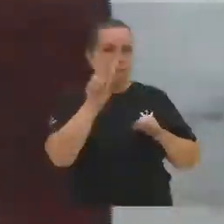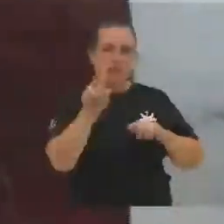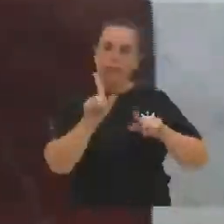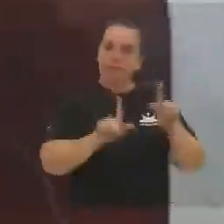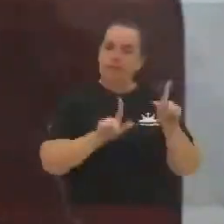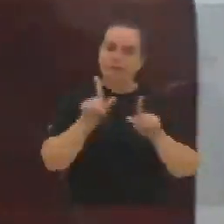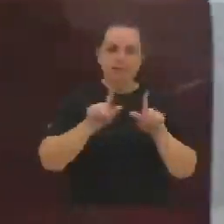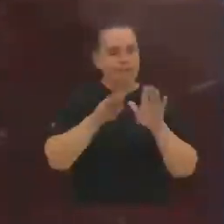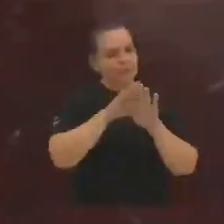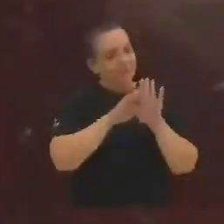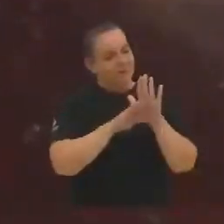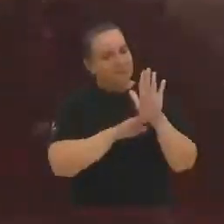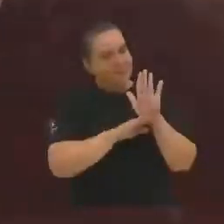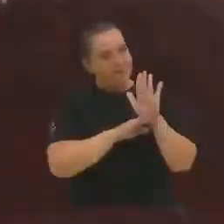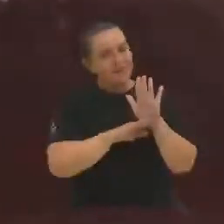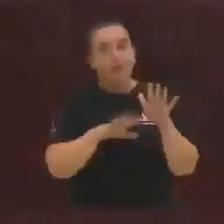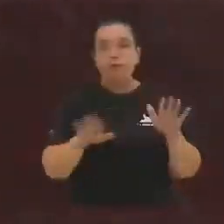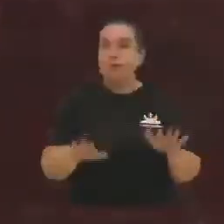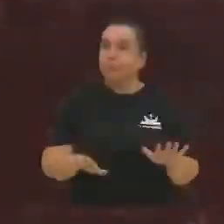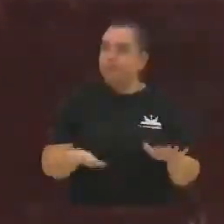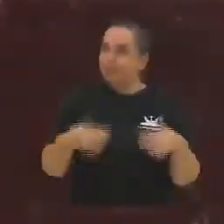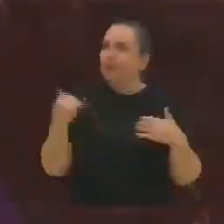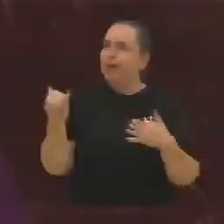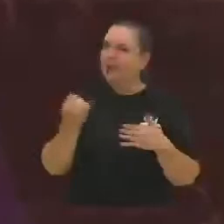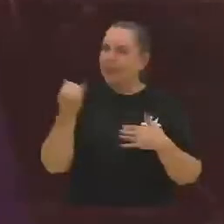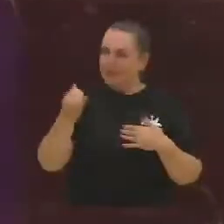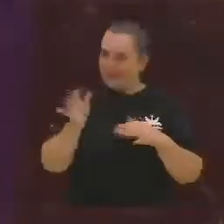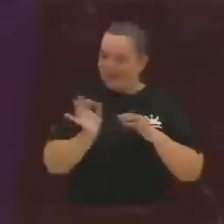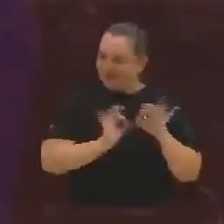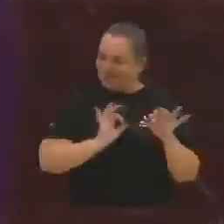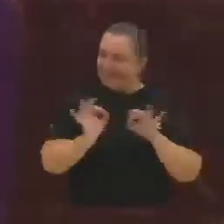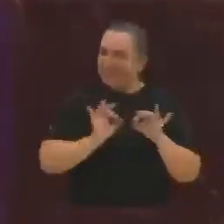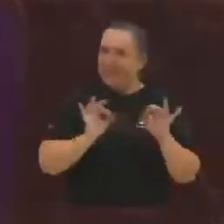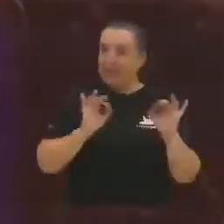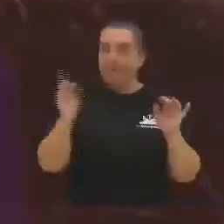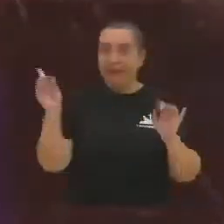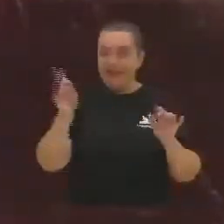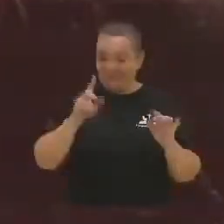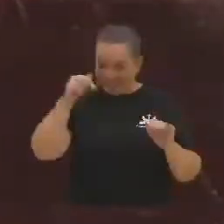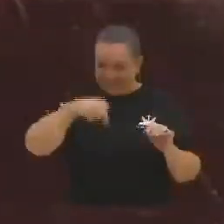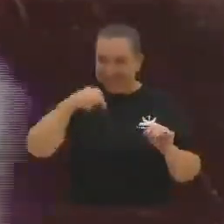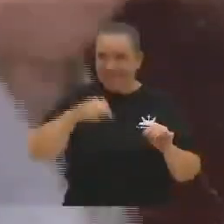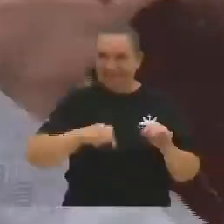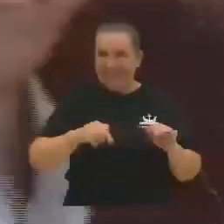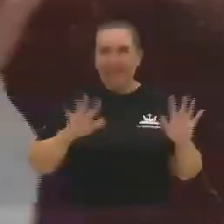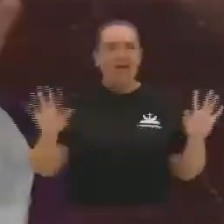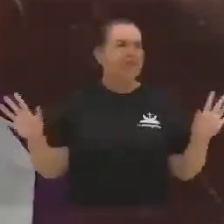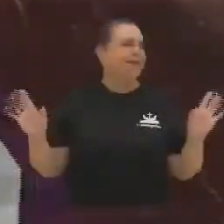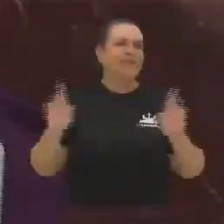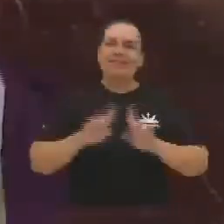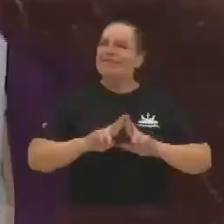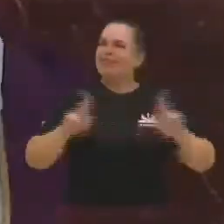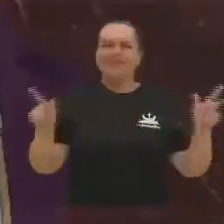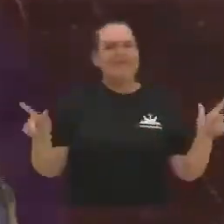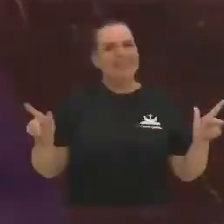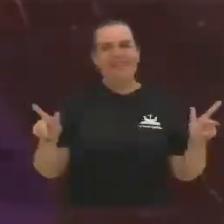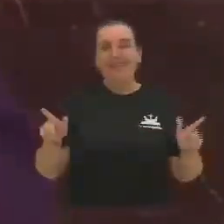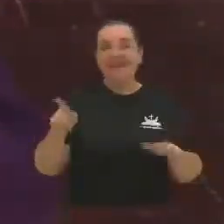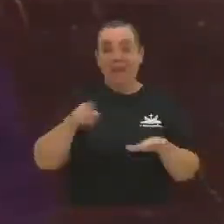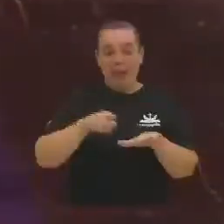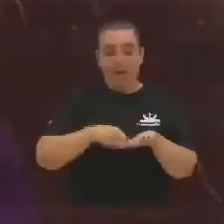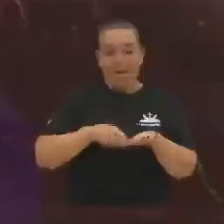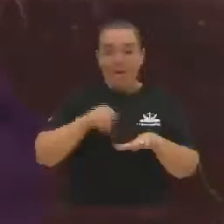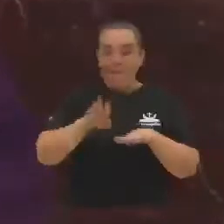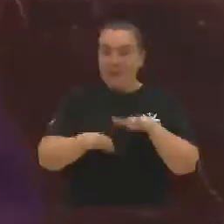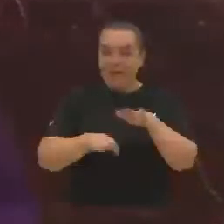nossa programação. Vale a pena, meu irmão, se programar para vir aqui. É totalmente diferente pisar